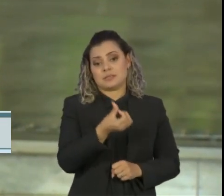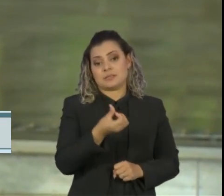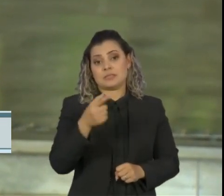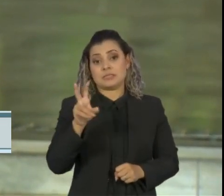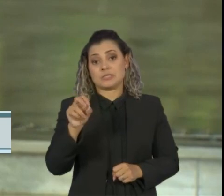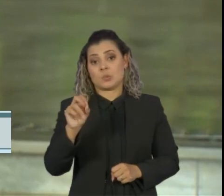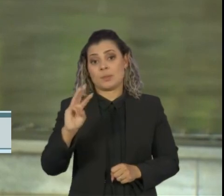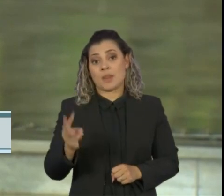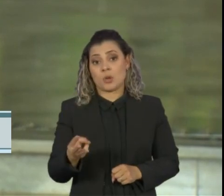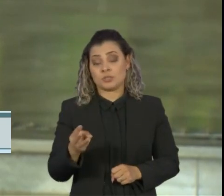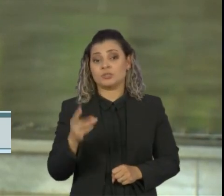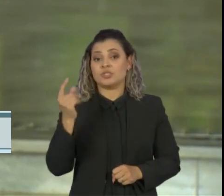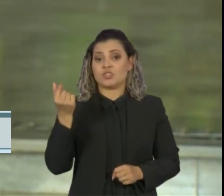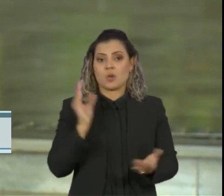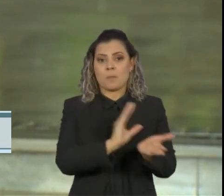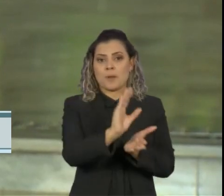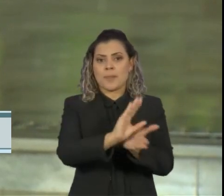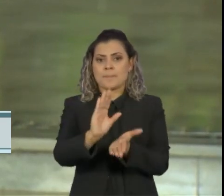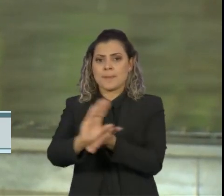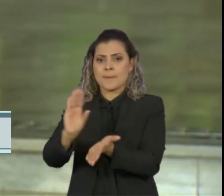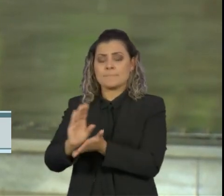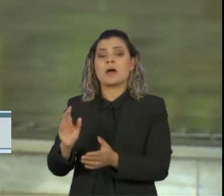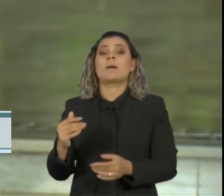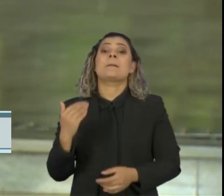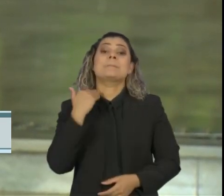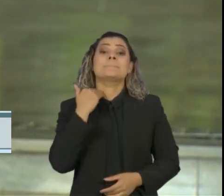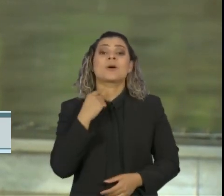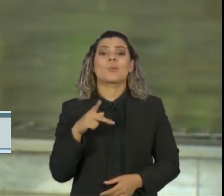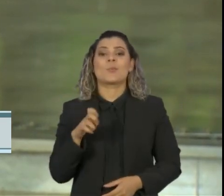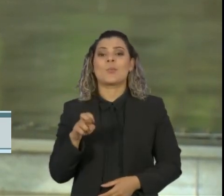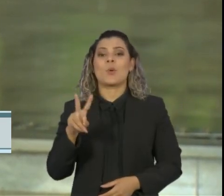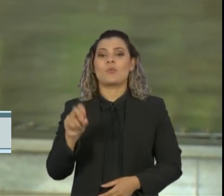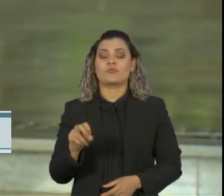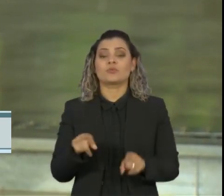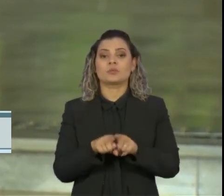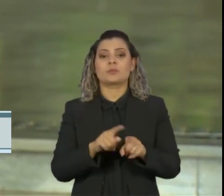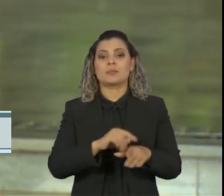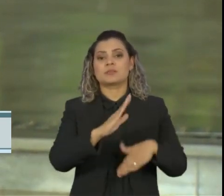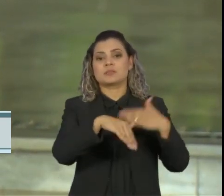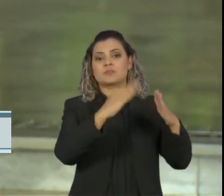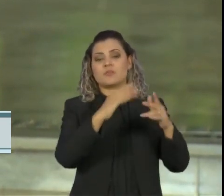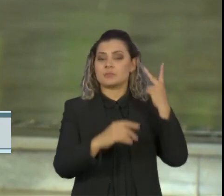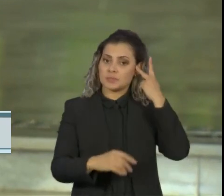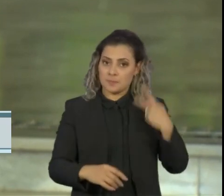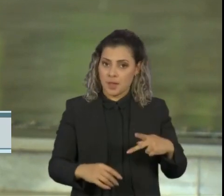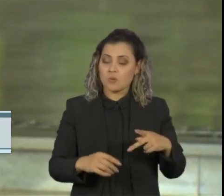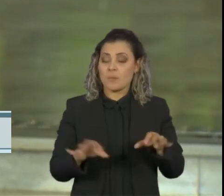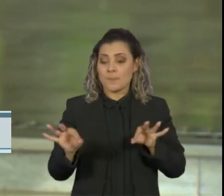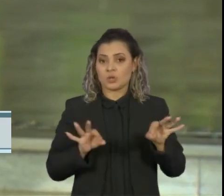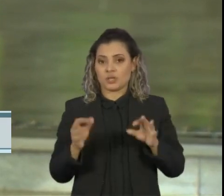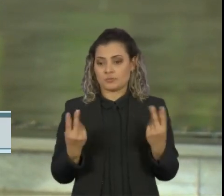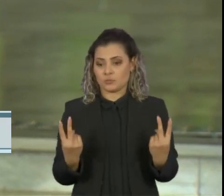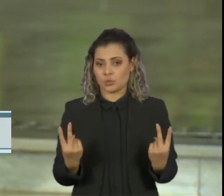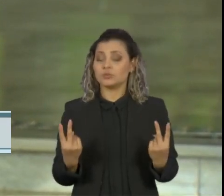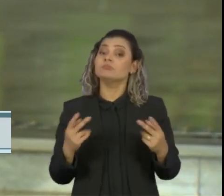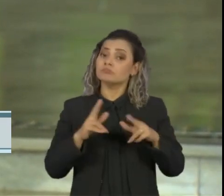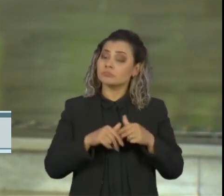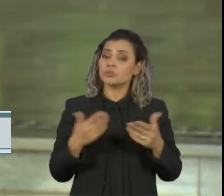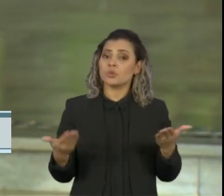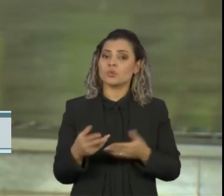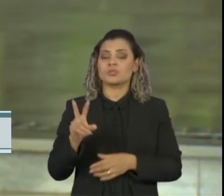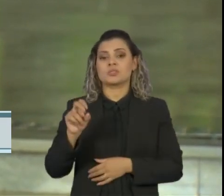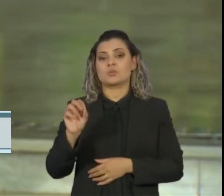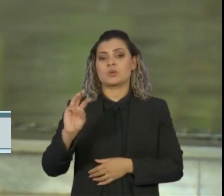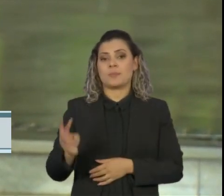crédito e microcrédito, através do Banco do Povo e da Desenvolve São Paulo. hoje, no dia de hoje, nós temos 50